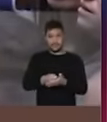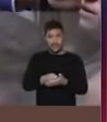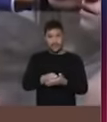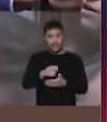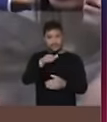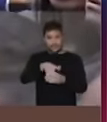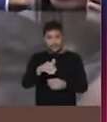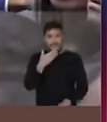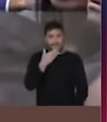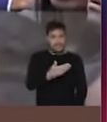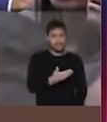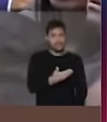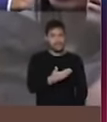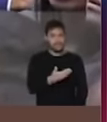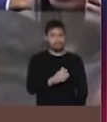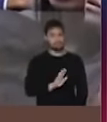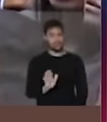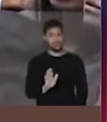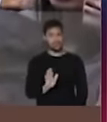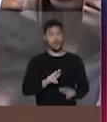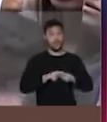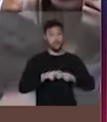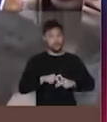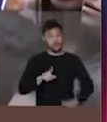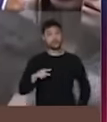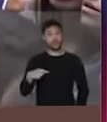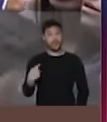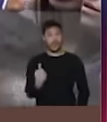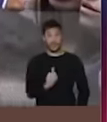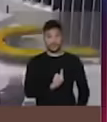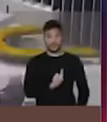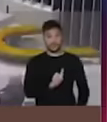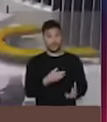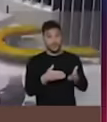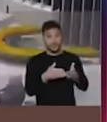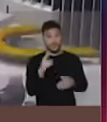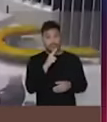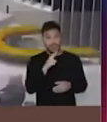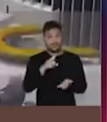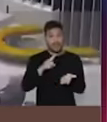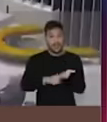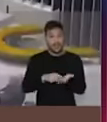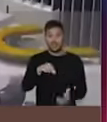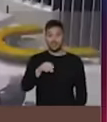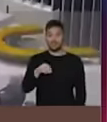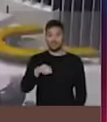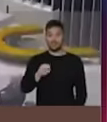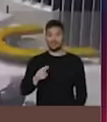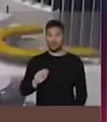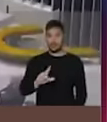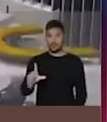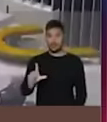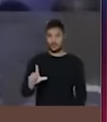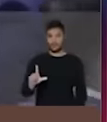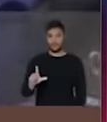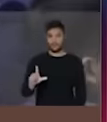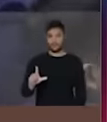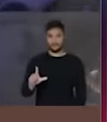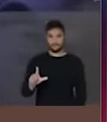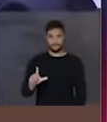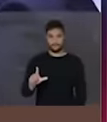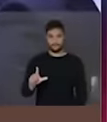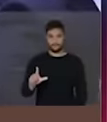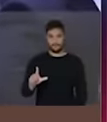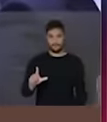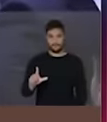política de desoneração foi prorrogada até é 2027 Mas acabou suspensa por uma decisão liminar do STF em